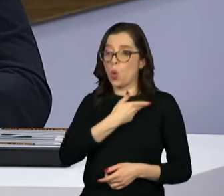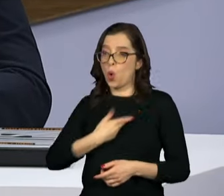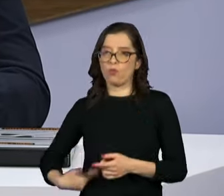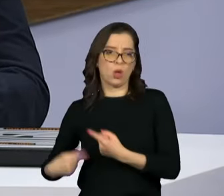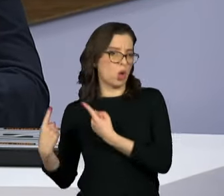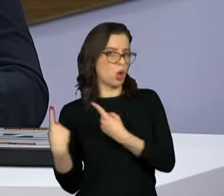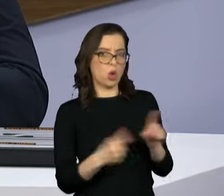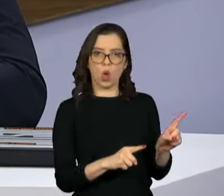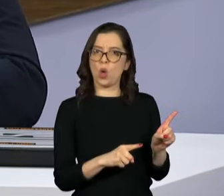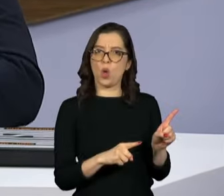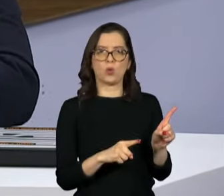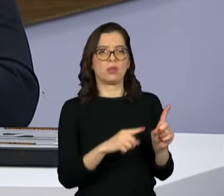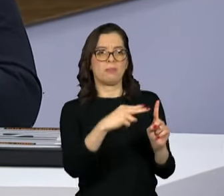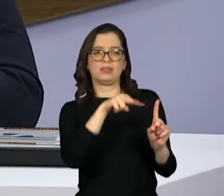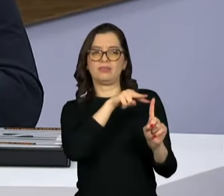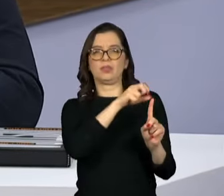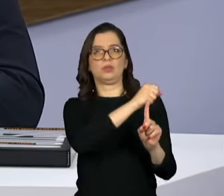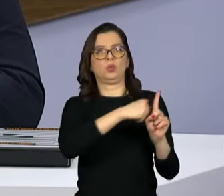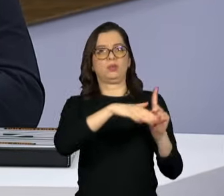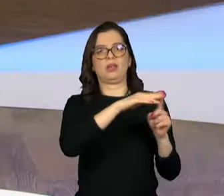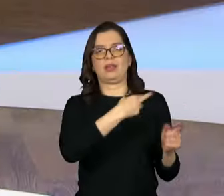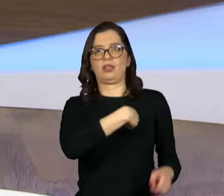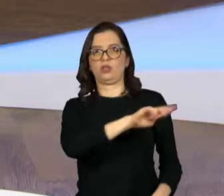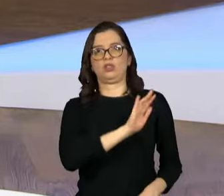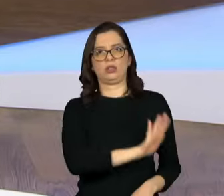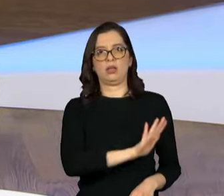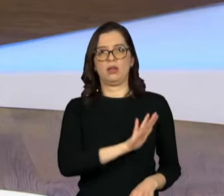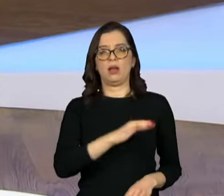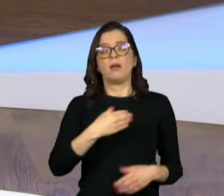vida da maior parte da sociedade?